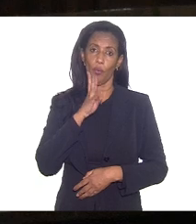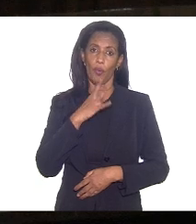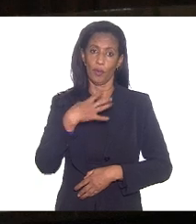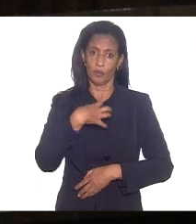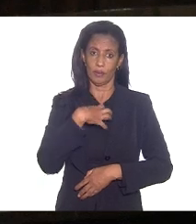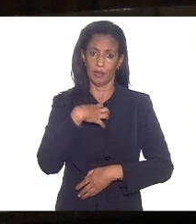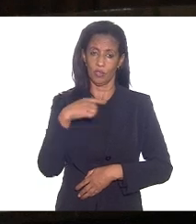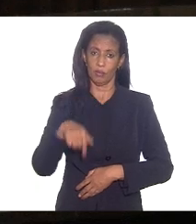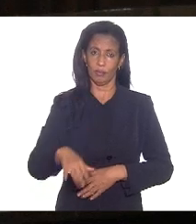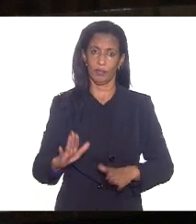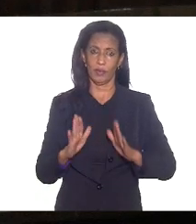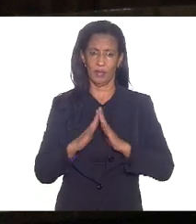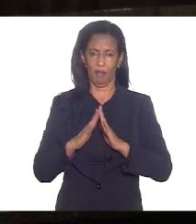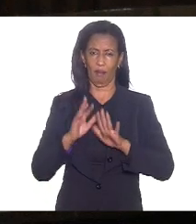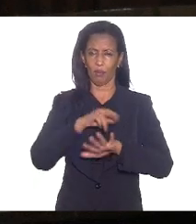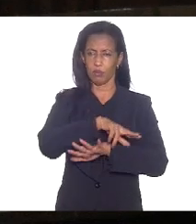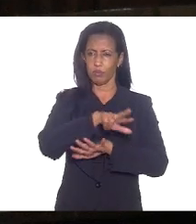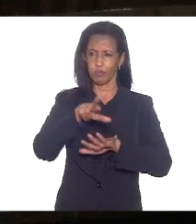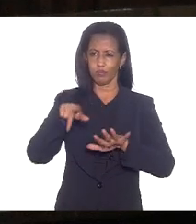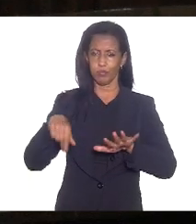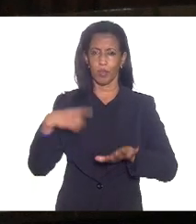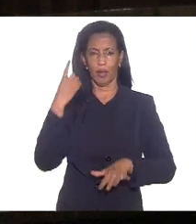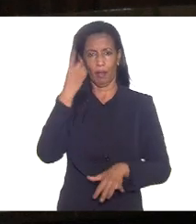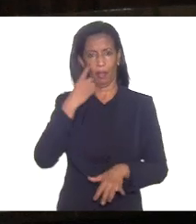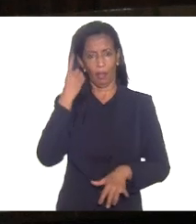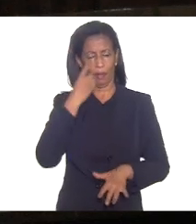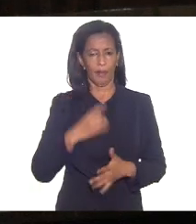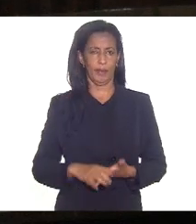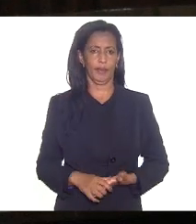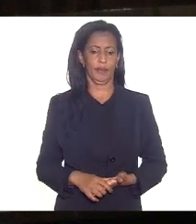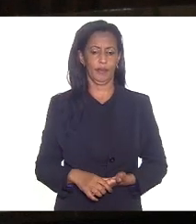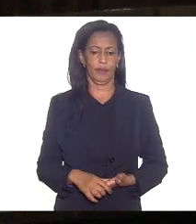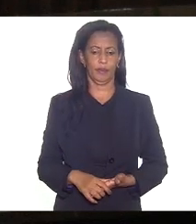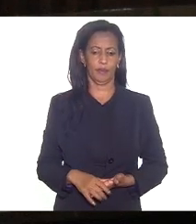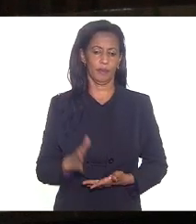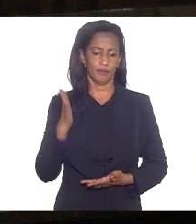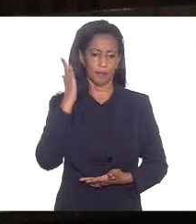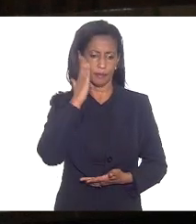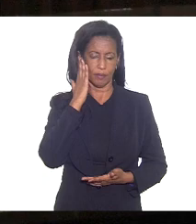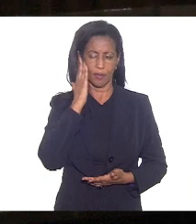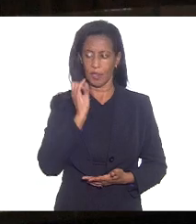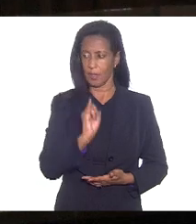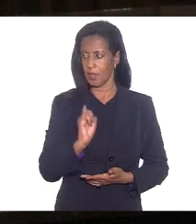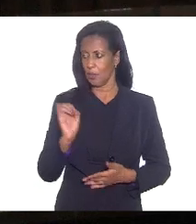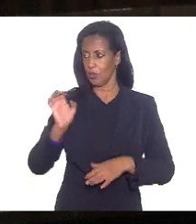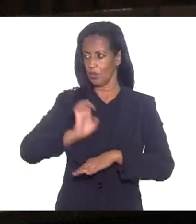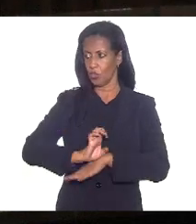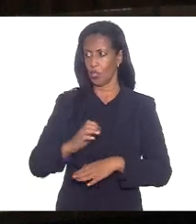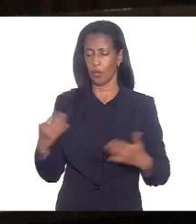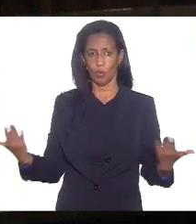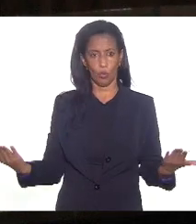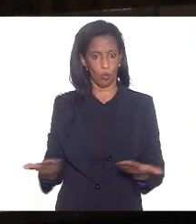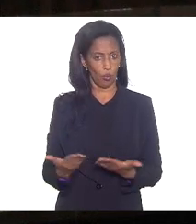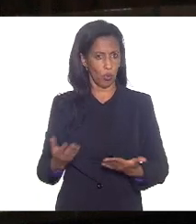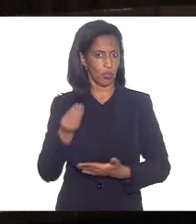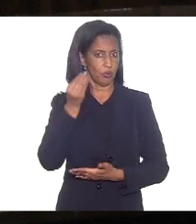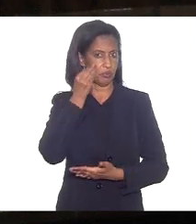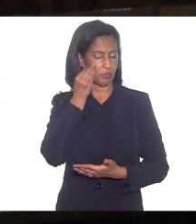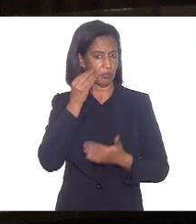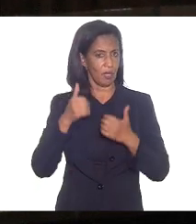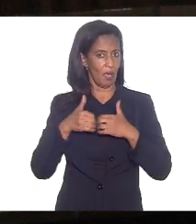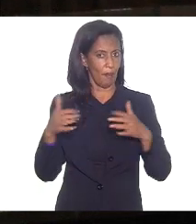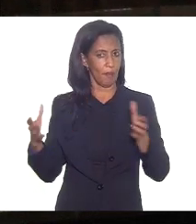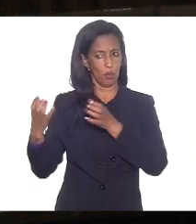dessa casa, de diversos parlamentares. E eu sei que se o Estado hoje tentar abrir